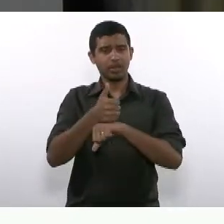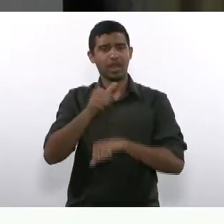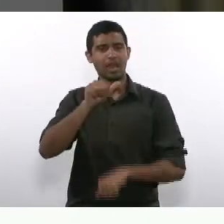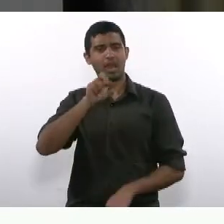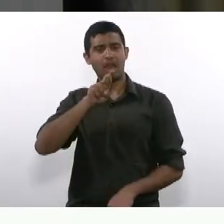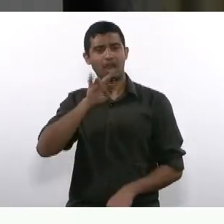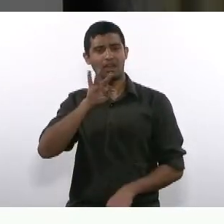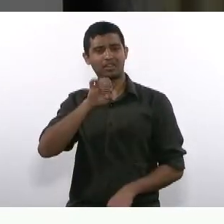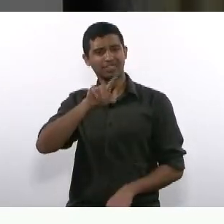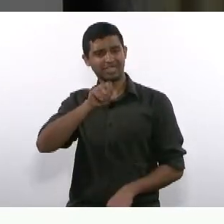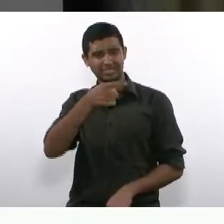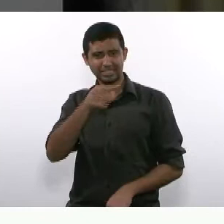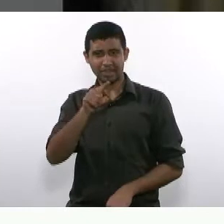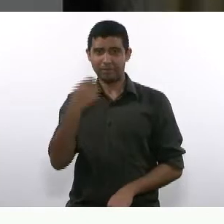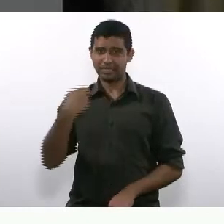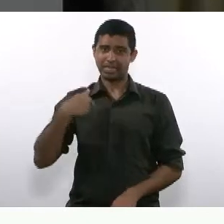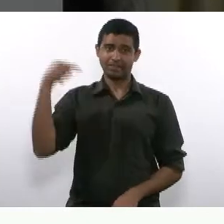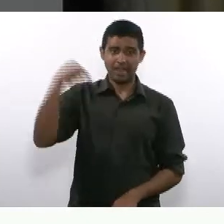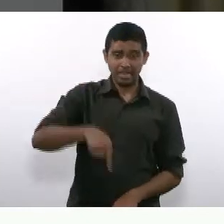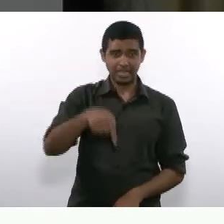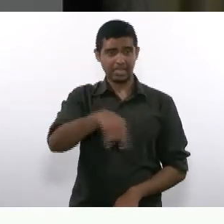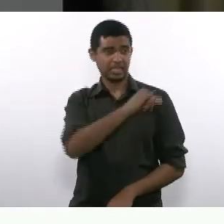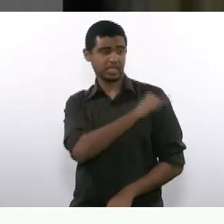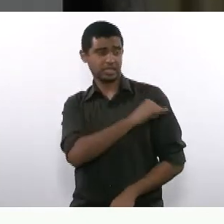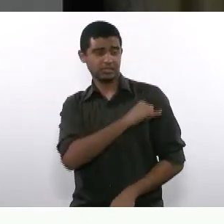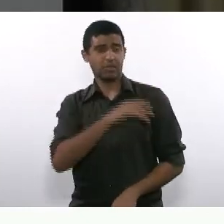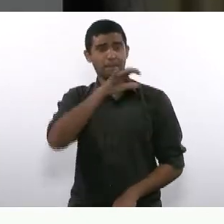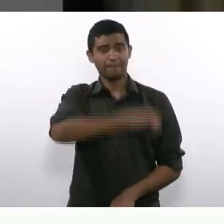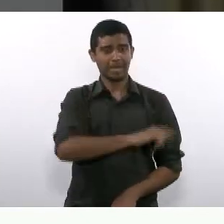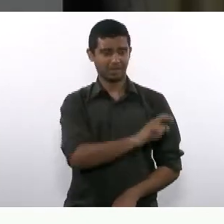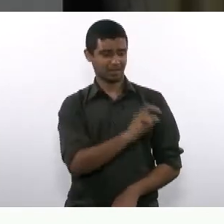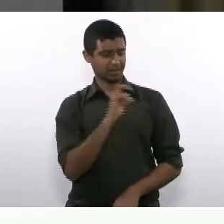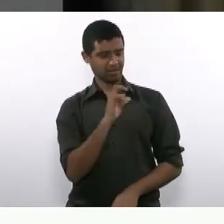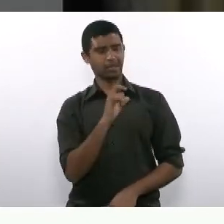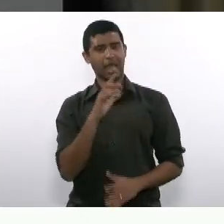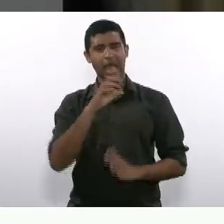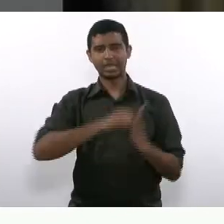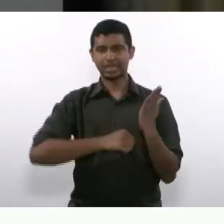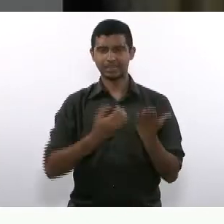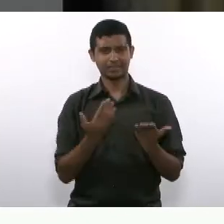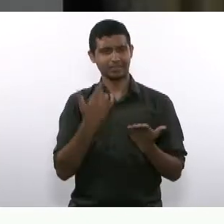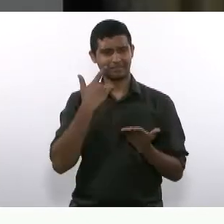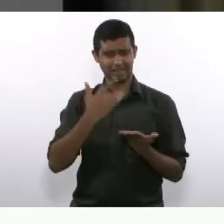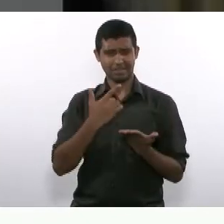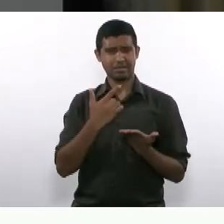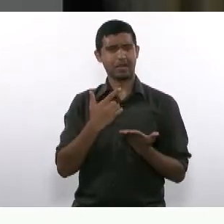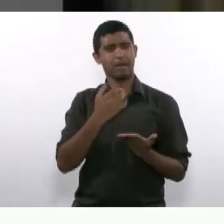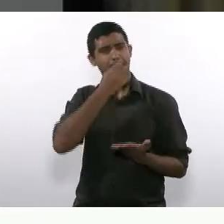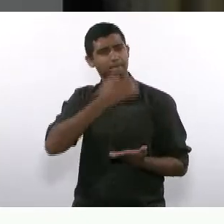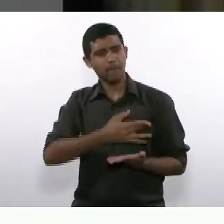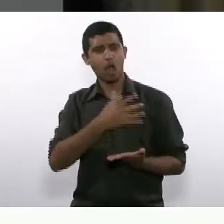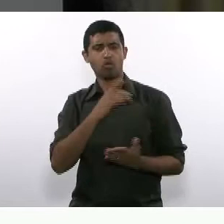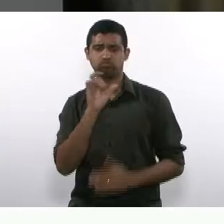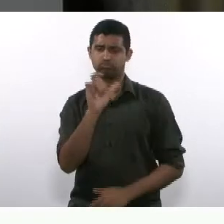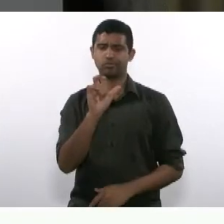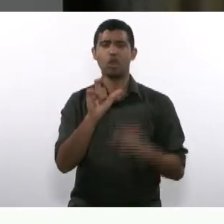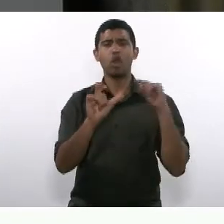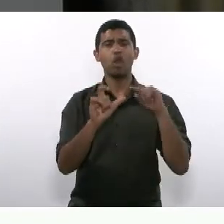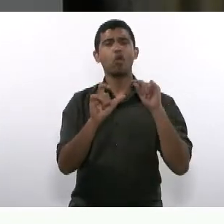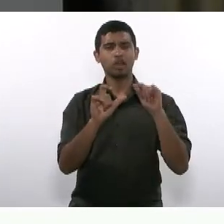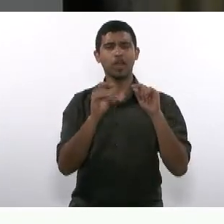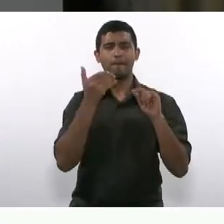buscar essas carteiras, o que dificultava muito. E qual é a vantagem de ter uma carteira? Uma série de vantagens, desde